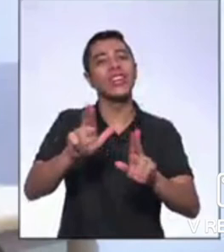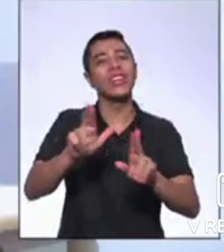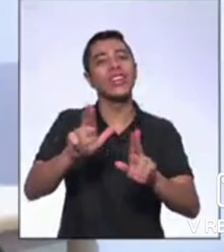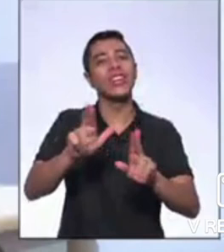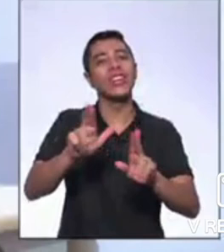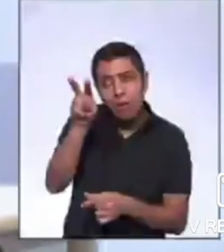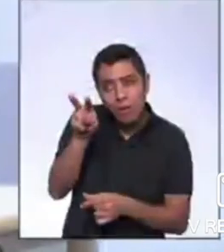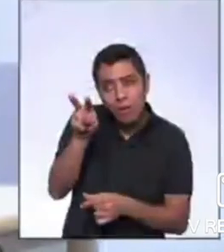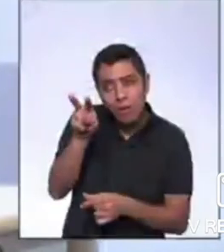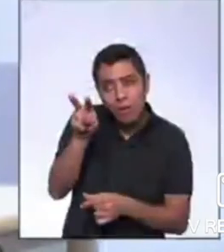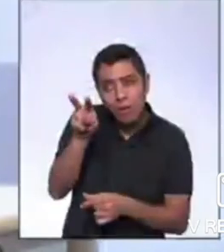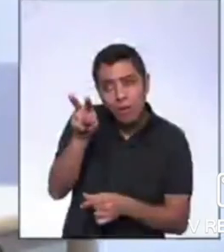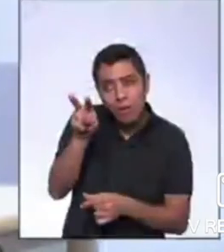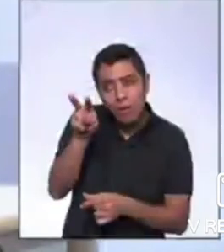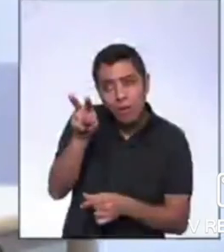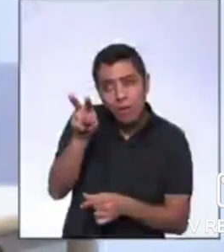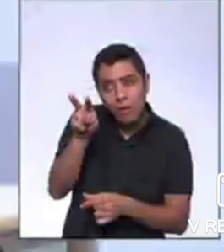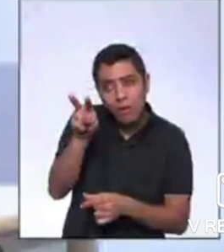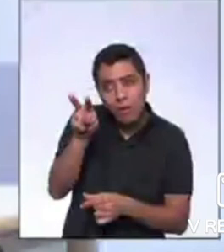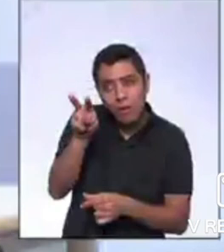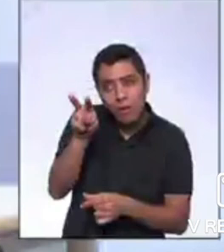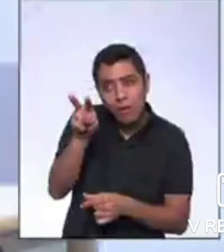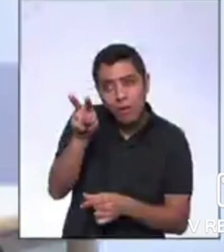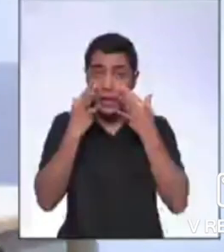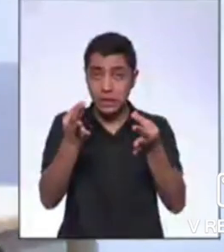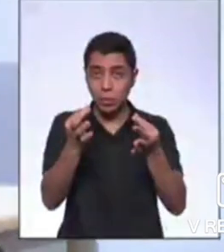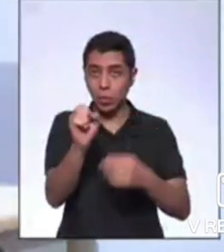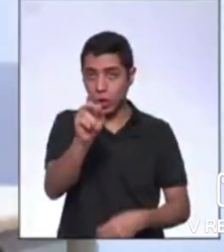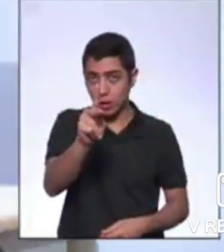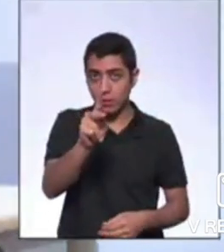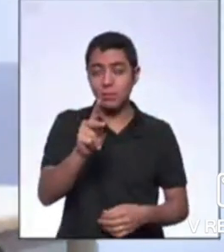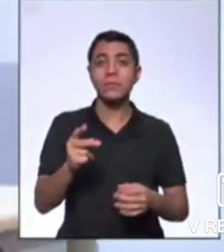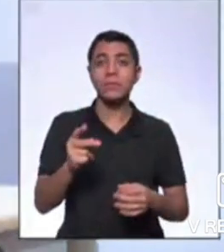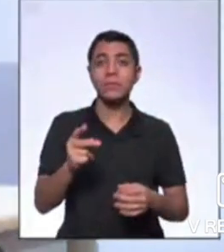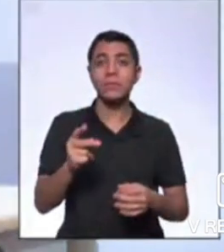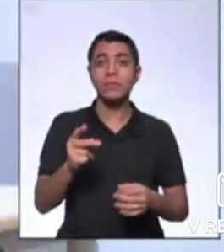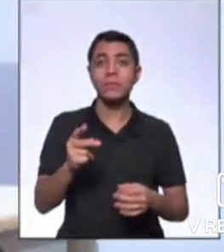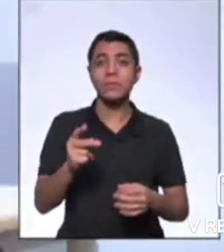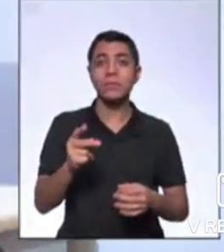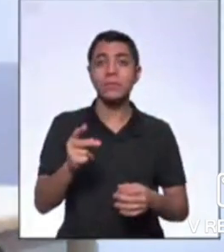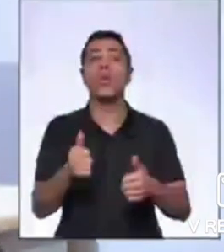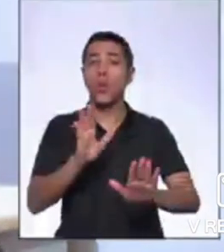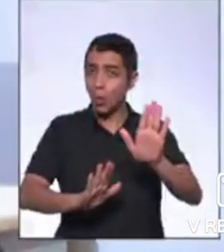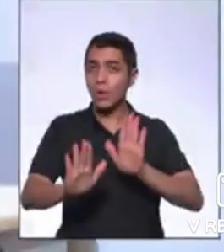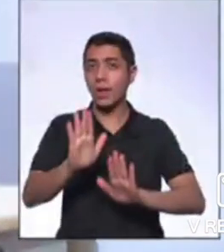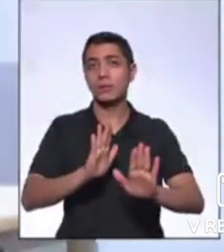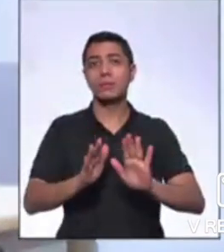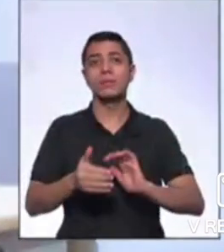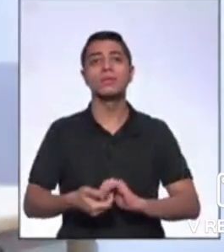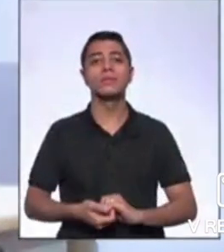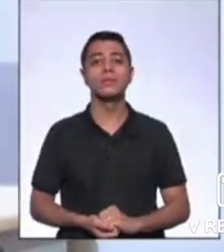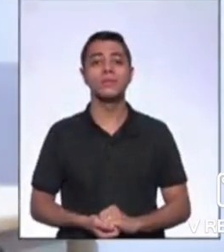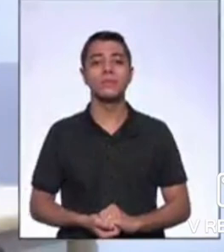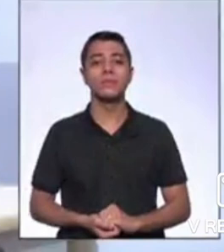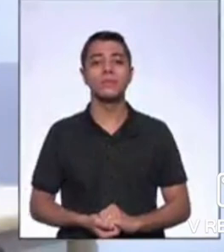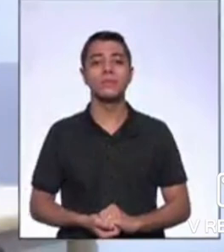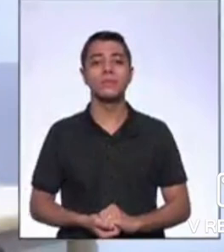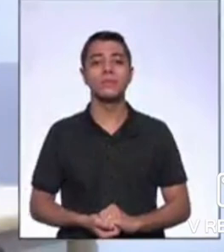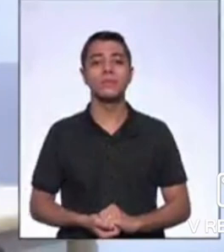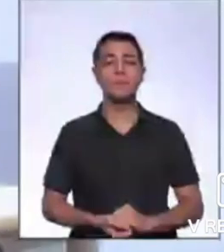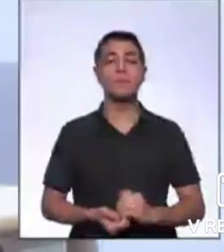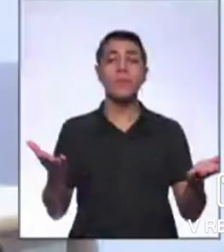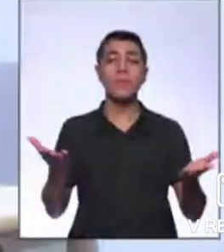Que todas as solubilidades irão aumentar com a elevação da temperatura, perfeito? Só mais cuidado. Então, vamos lá, mais uma